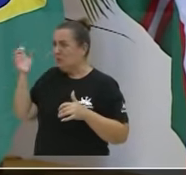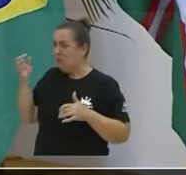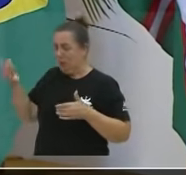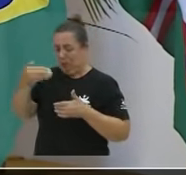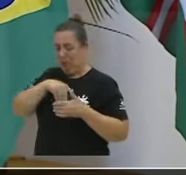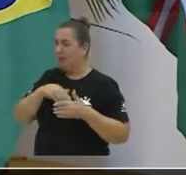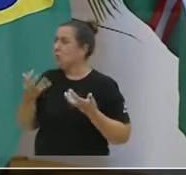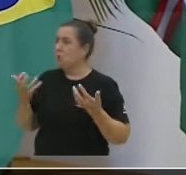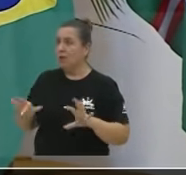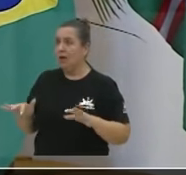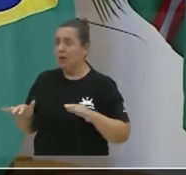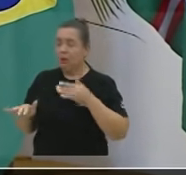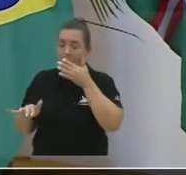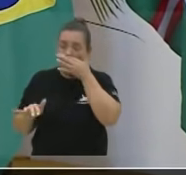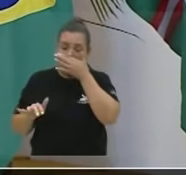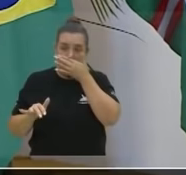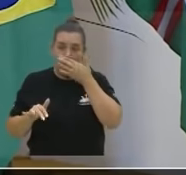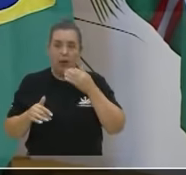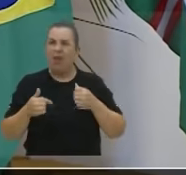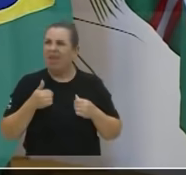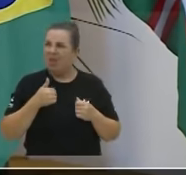Se as minhas intenções